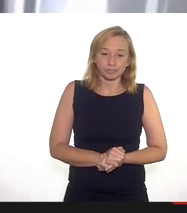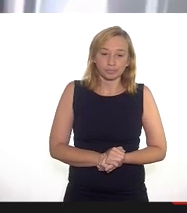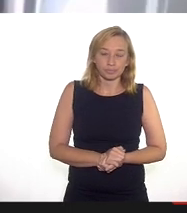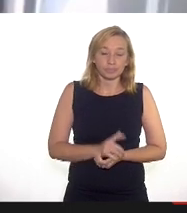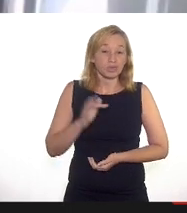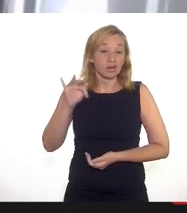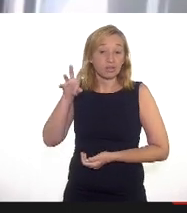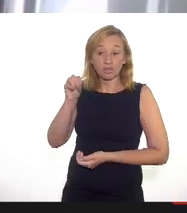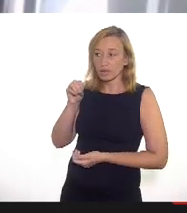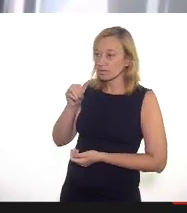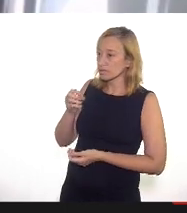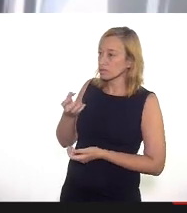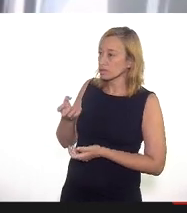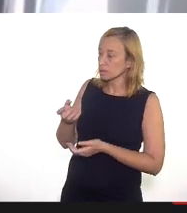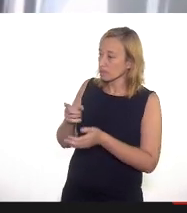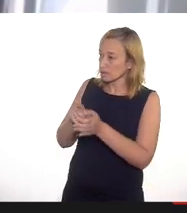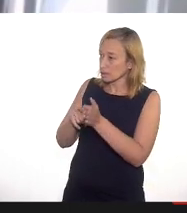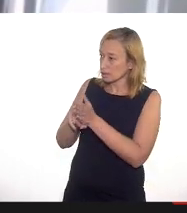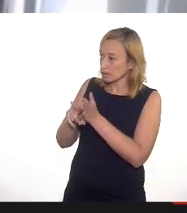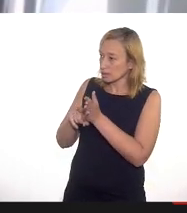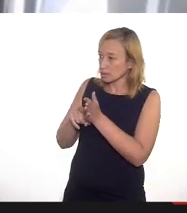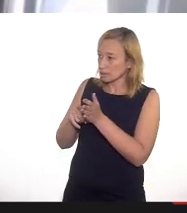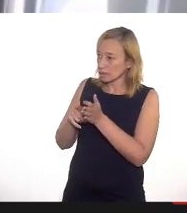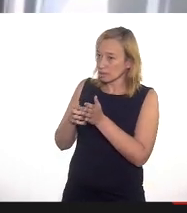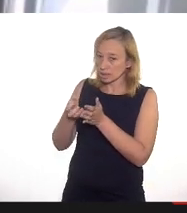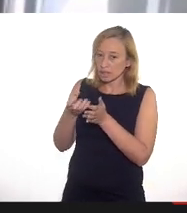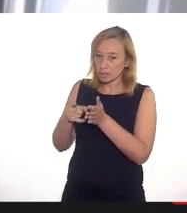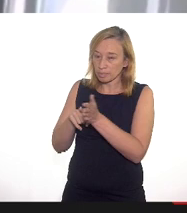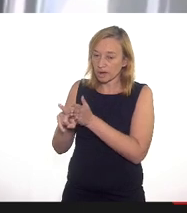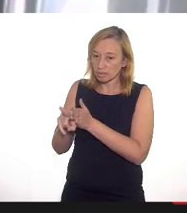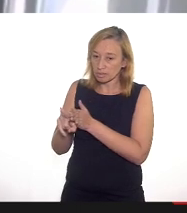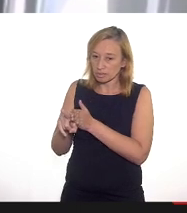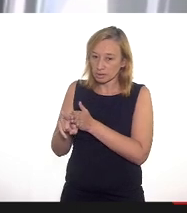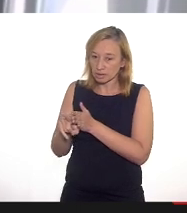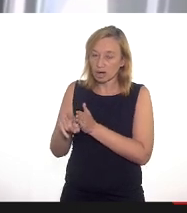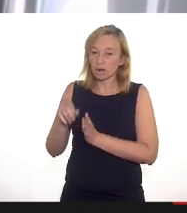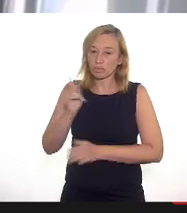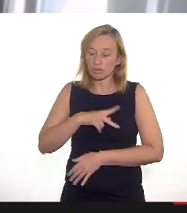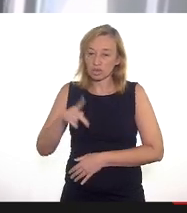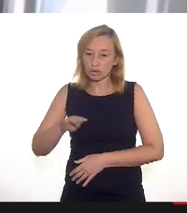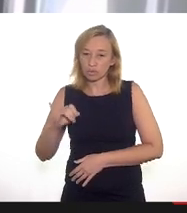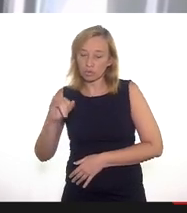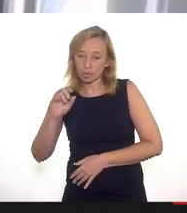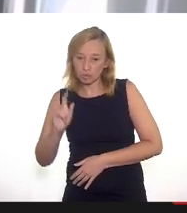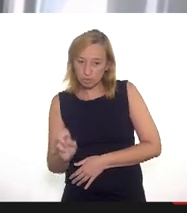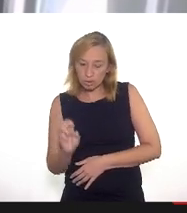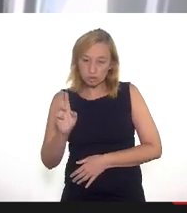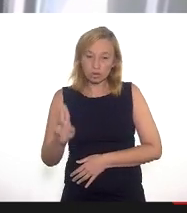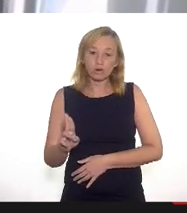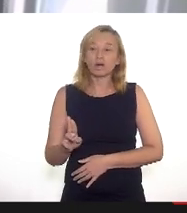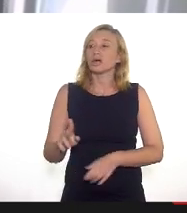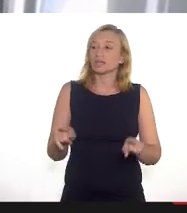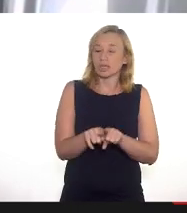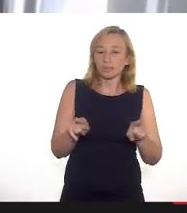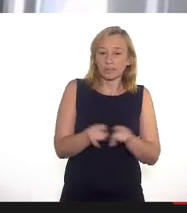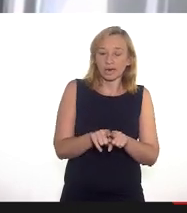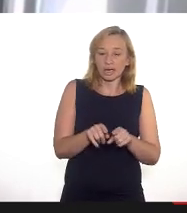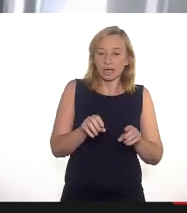Flávio, eu queria perguntar ao professor José Wilson e à professora Márcia, no caso da educação básica, e notadamente da educação profissional,